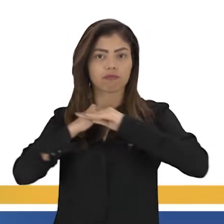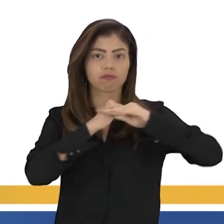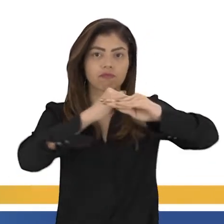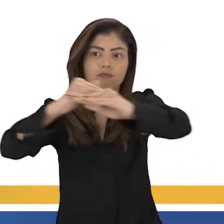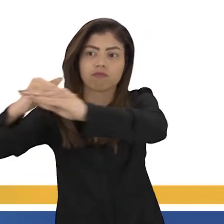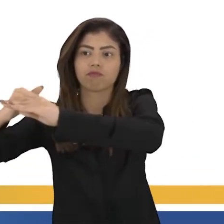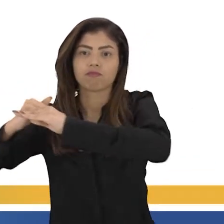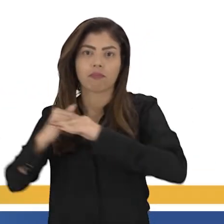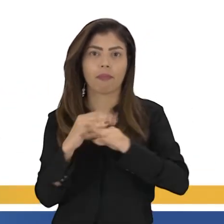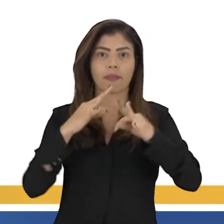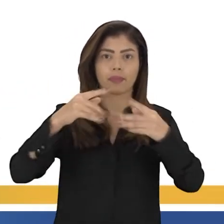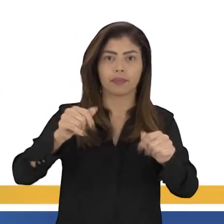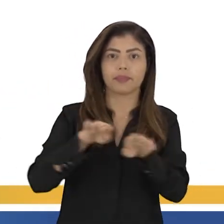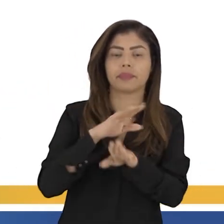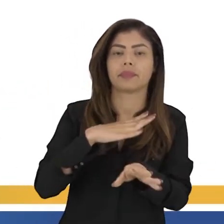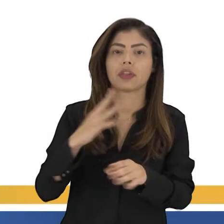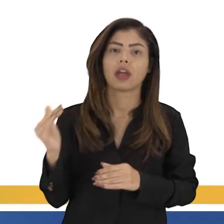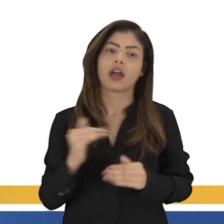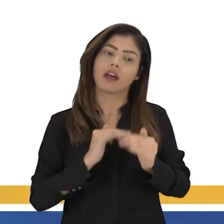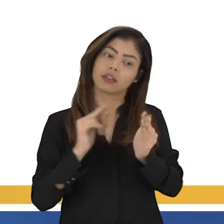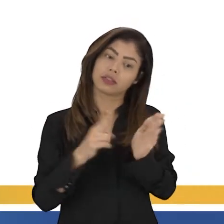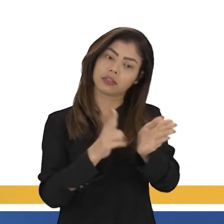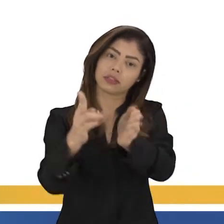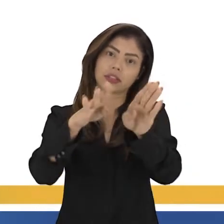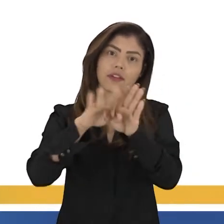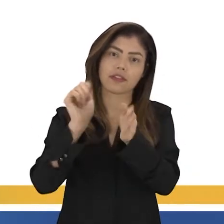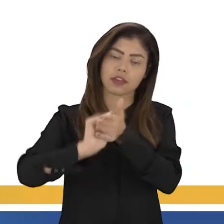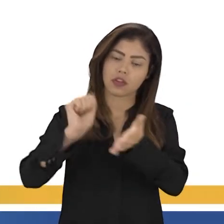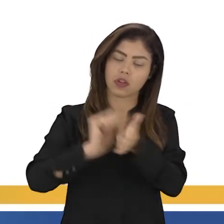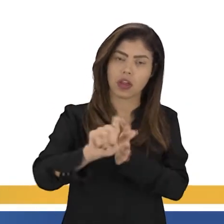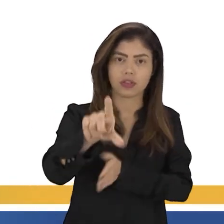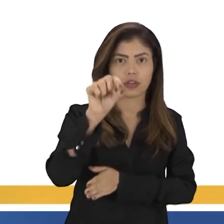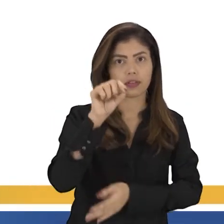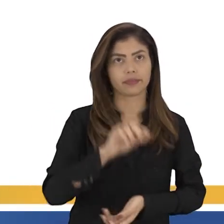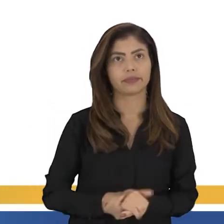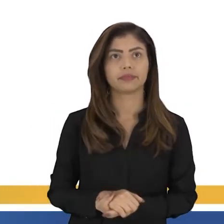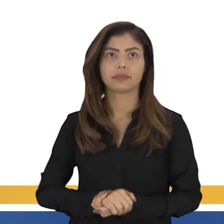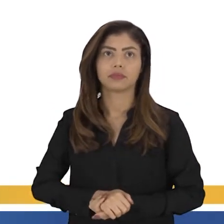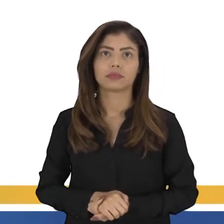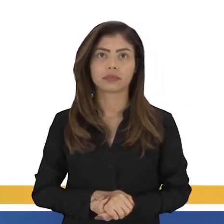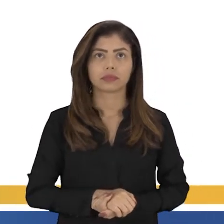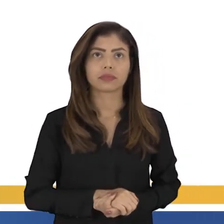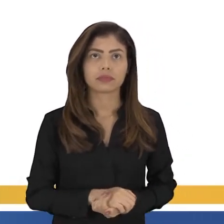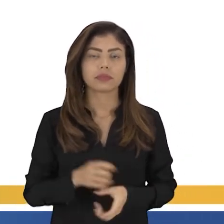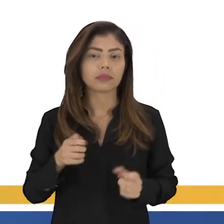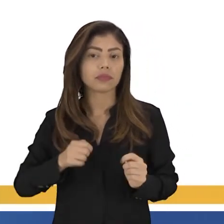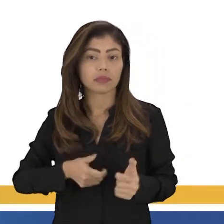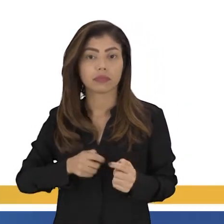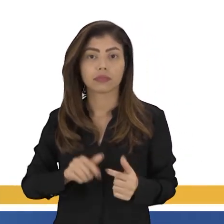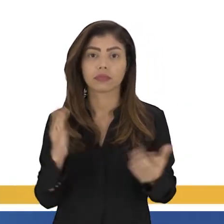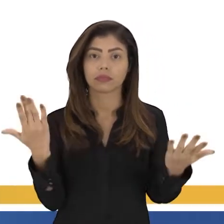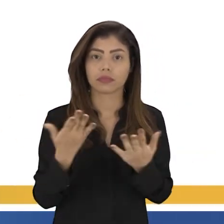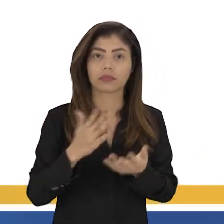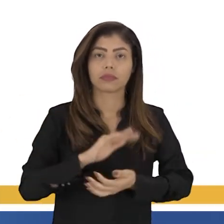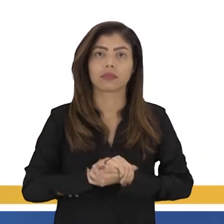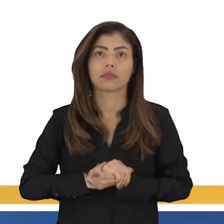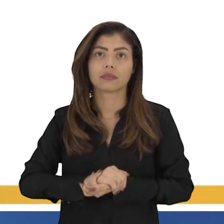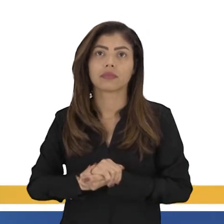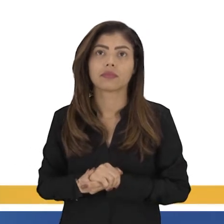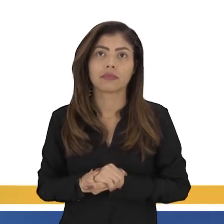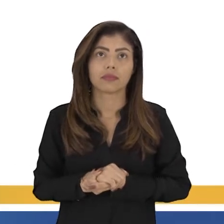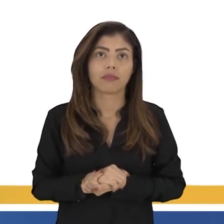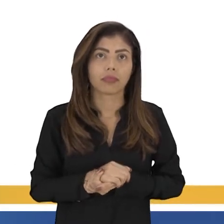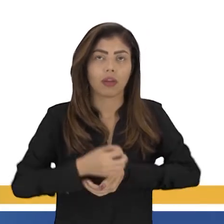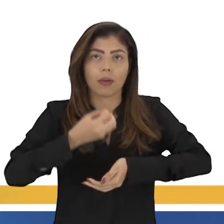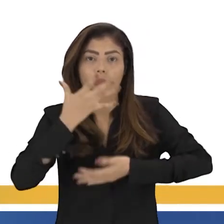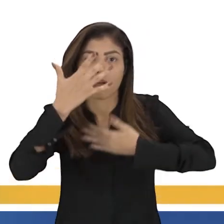Aí você vai direcionando a sua inscrição de acordo com o que você escolheu. Então as dicas agora, olha só. Para fazer